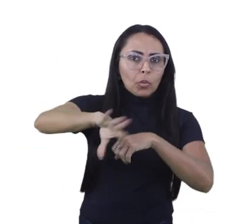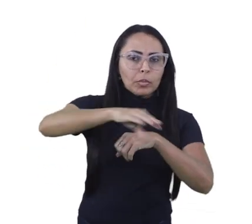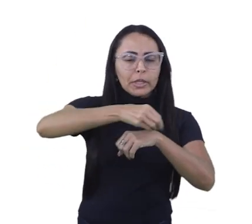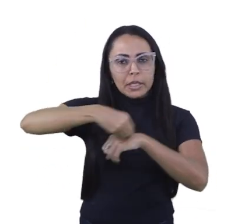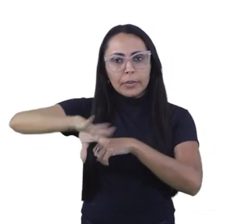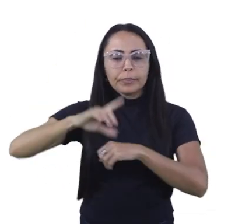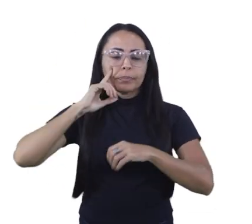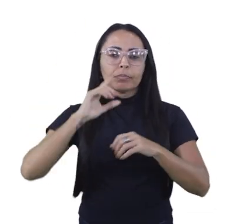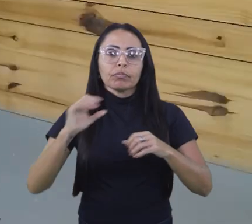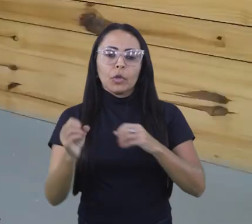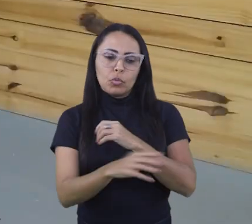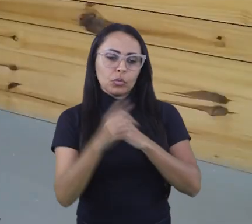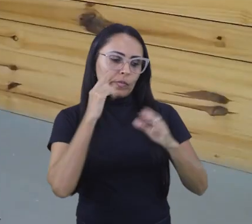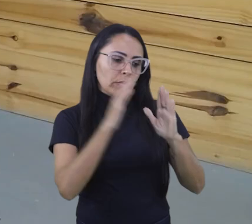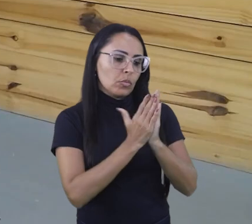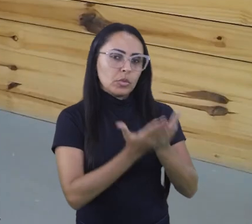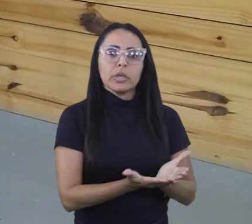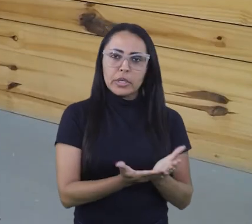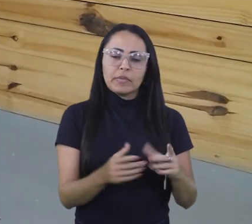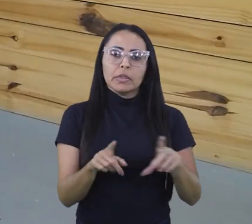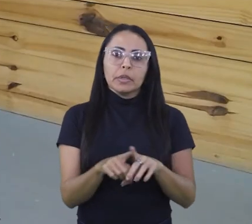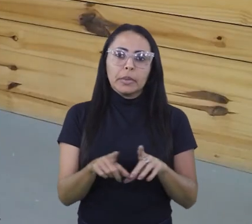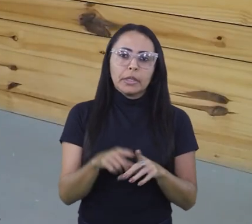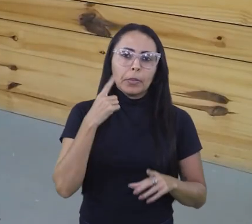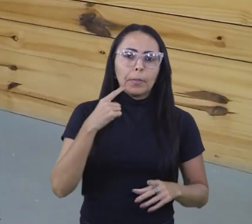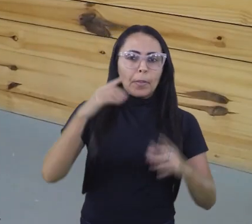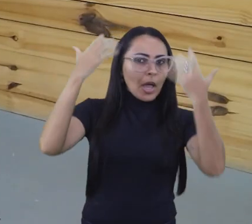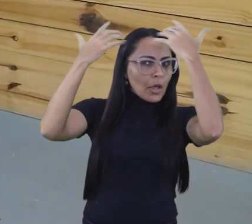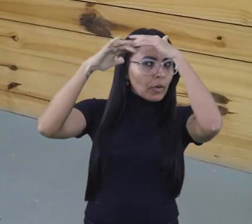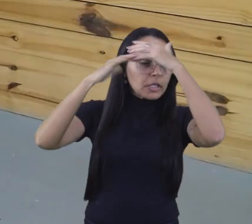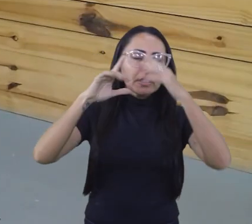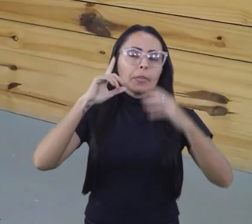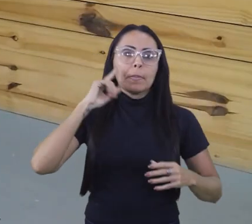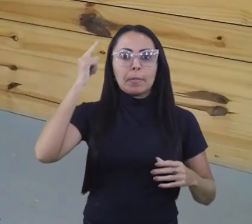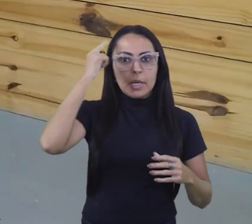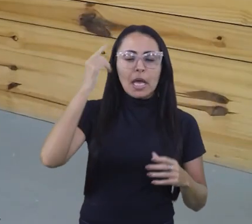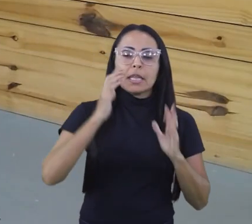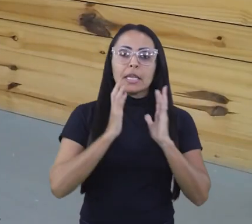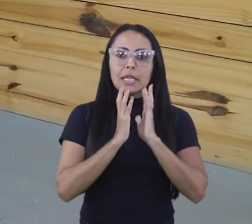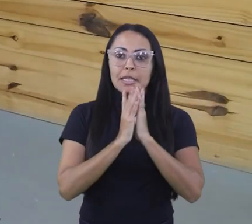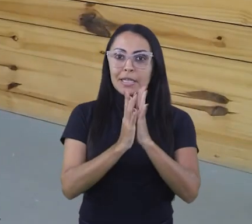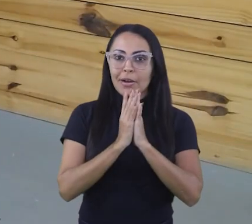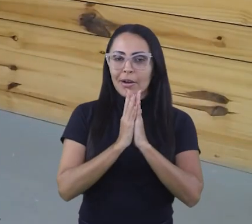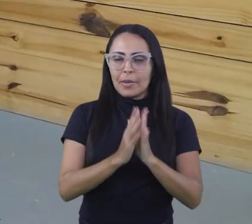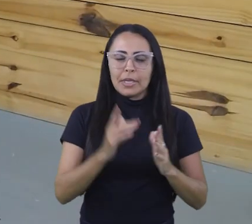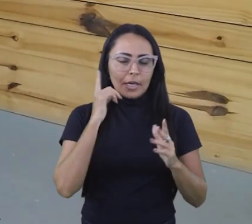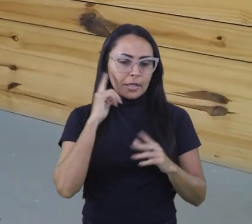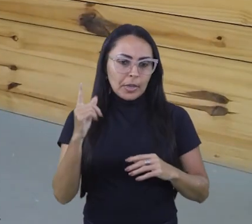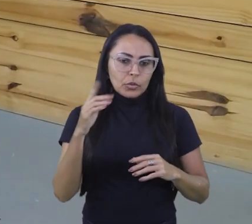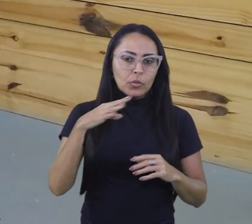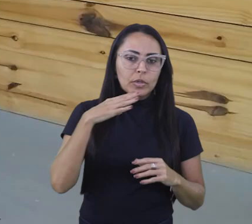nova produção do conhecimento. Então, é importante também pensar que essa dinâmica do conhecimento, ela é